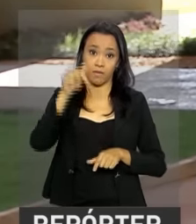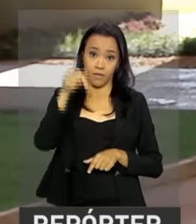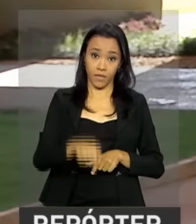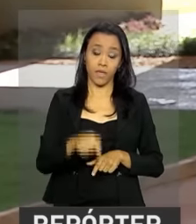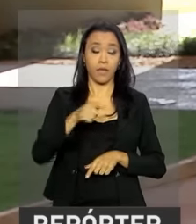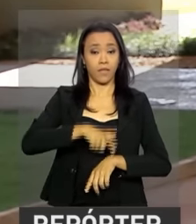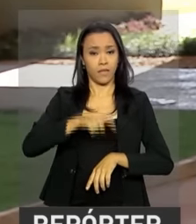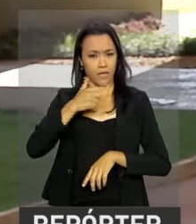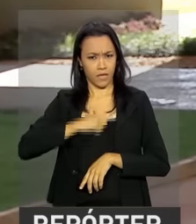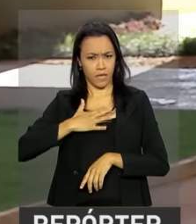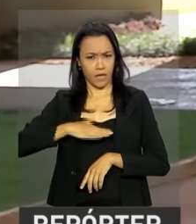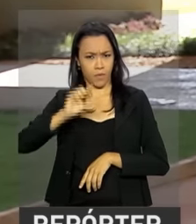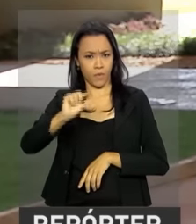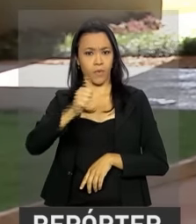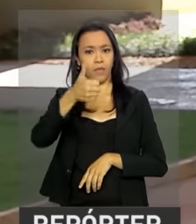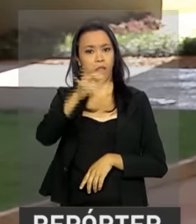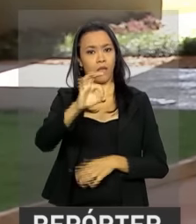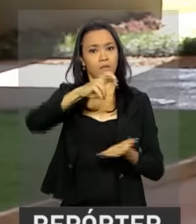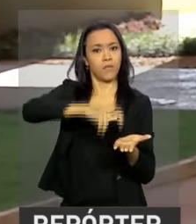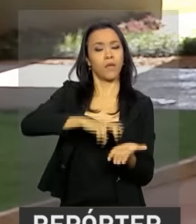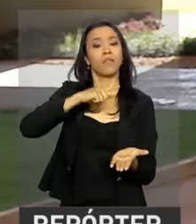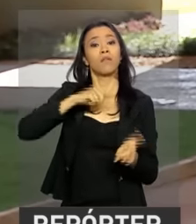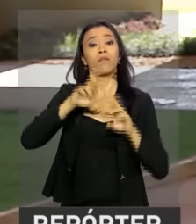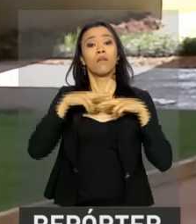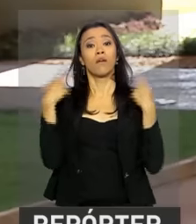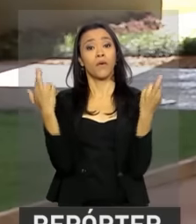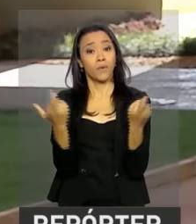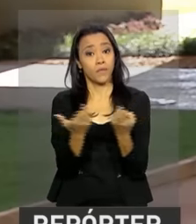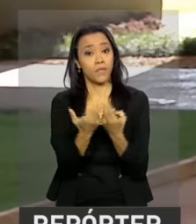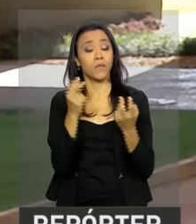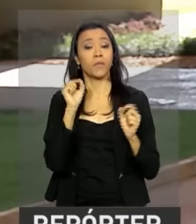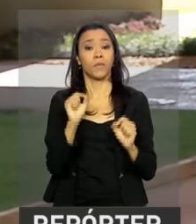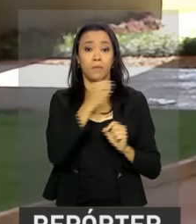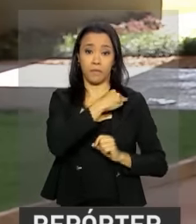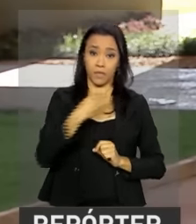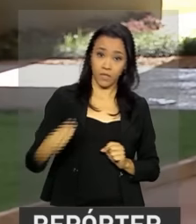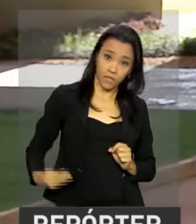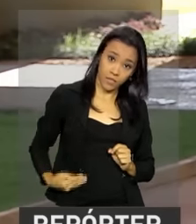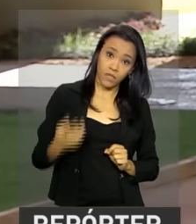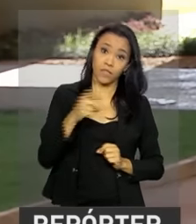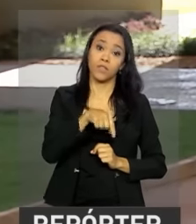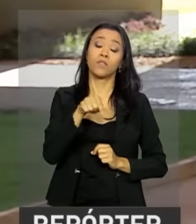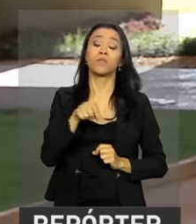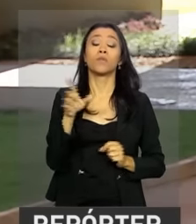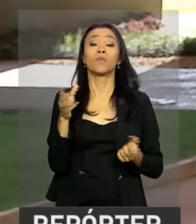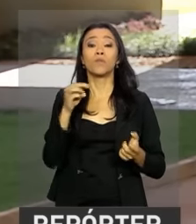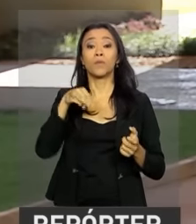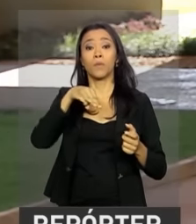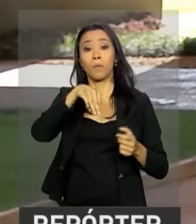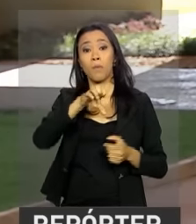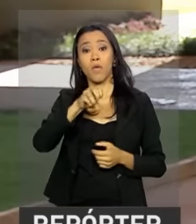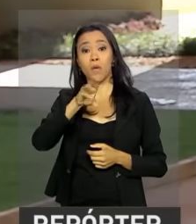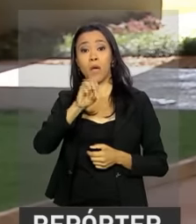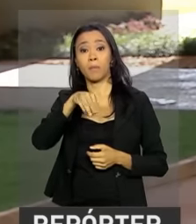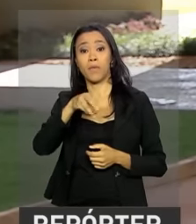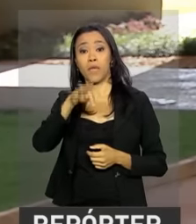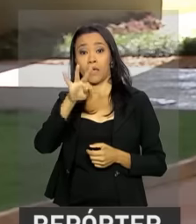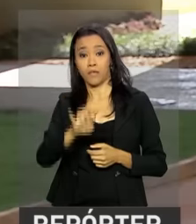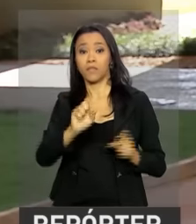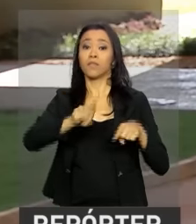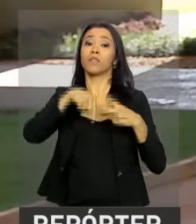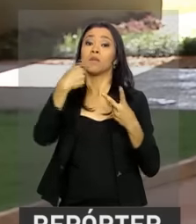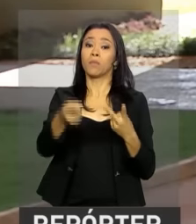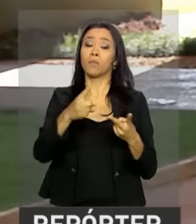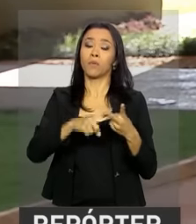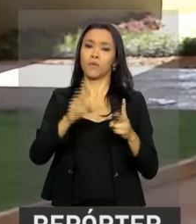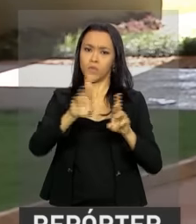10:30 da manhã o presidente se encontra tem uma reunião com o o ministro do meio ambiente sarnei filho na sequência tem uma audiência com